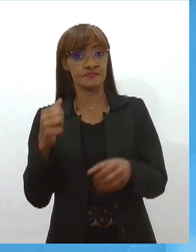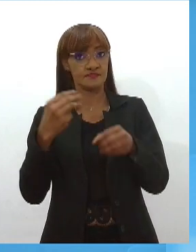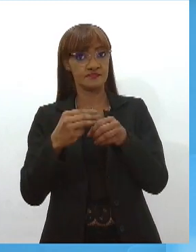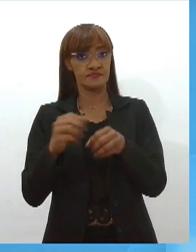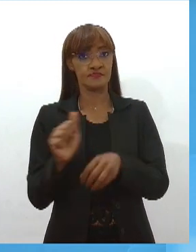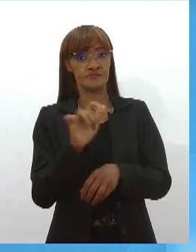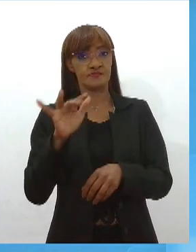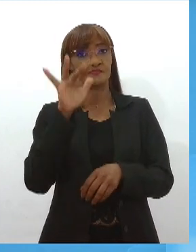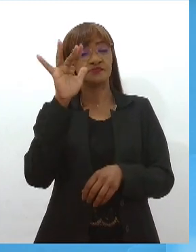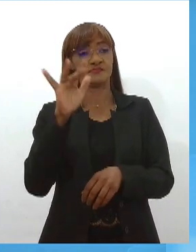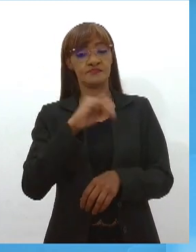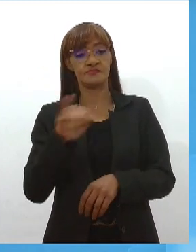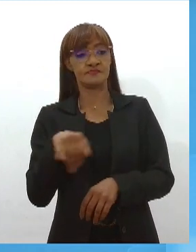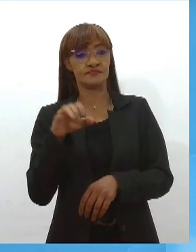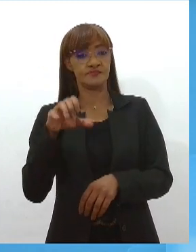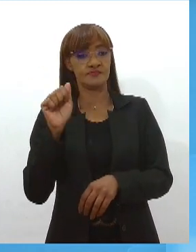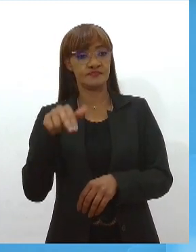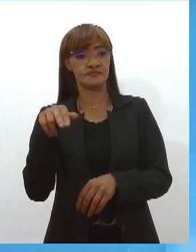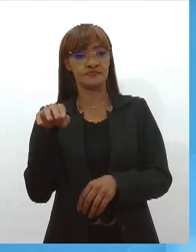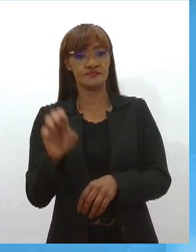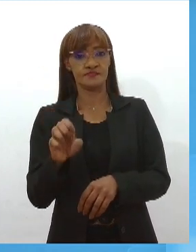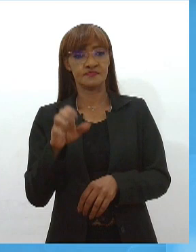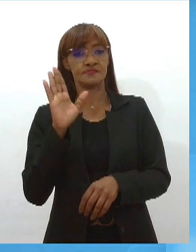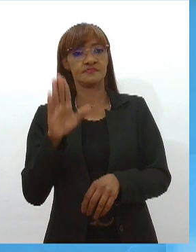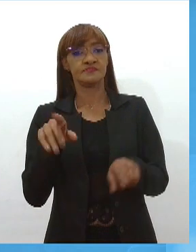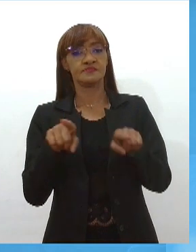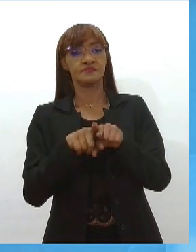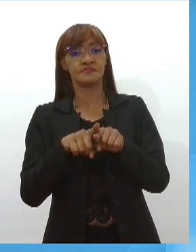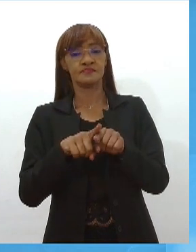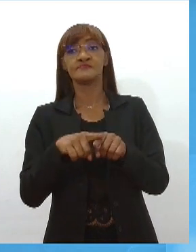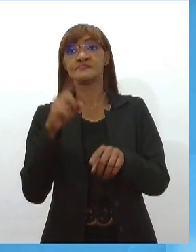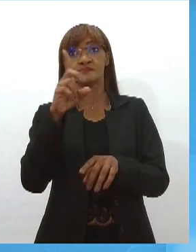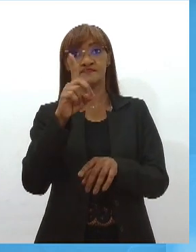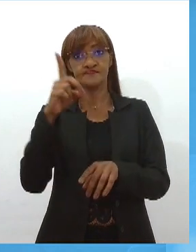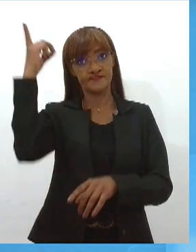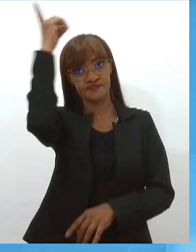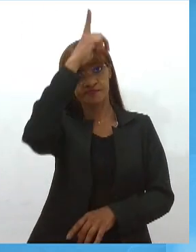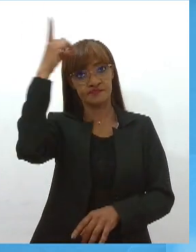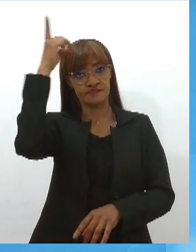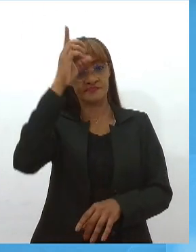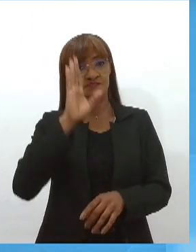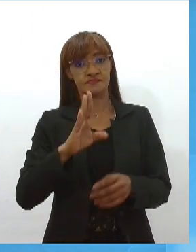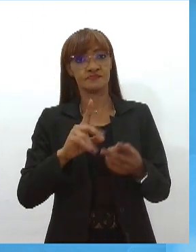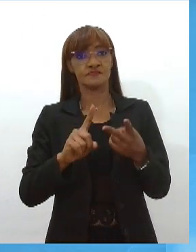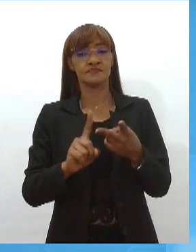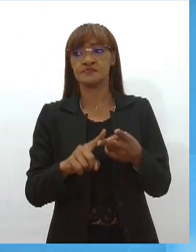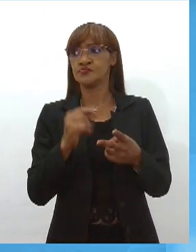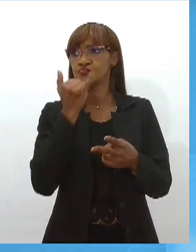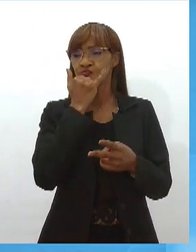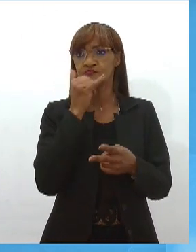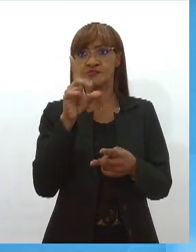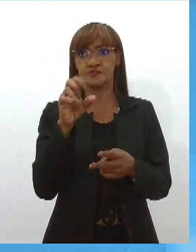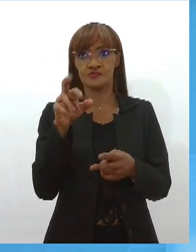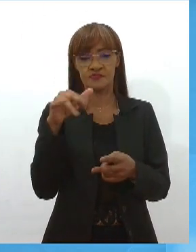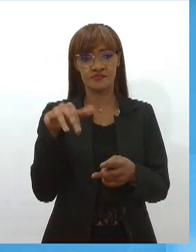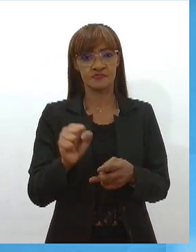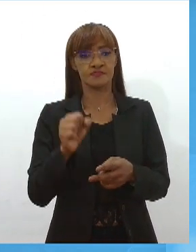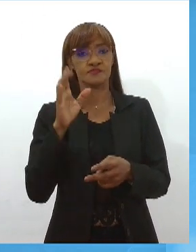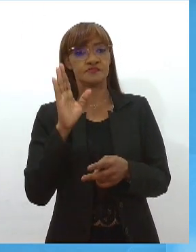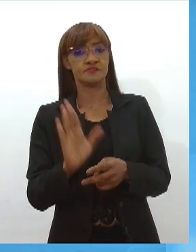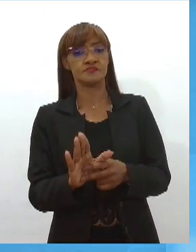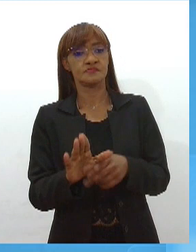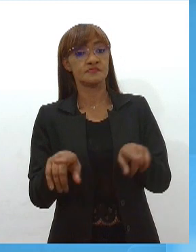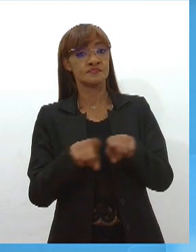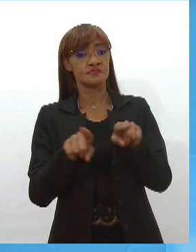Jeane de Jesus Barreto, de Nossa Senhora Aparecida, Laiana Soares da Costa, de Cedro de São João, Luana Michele